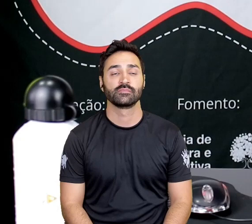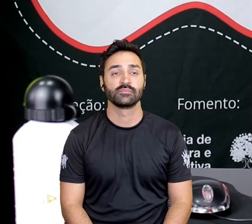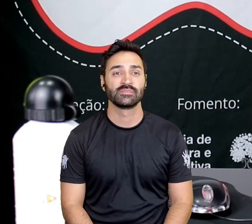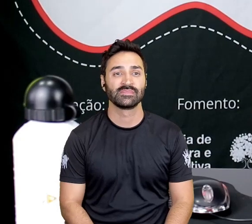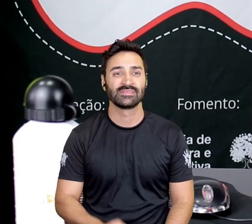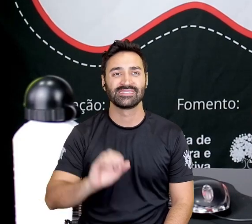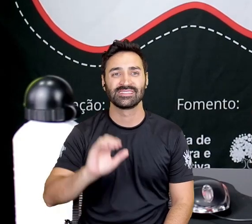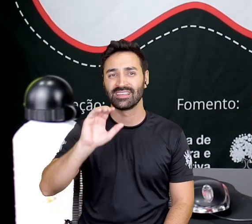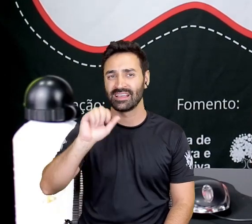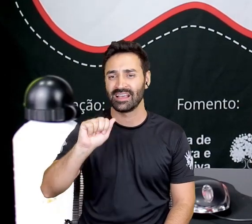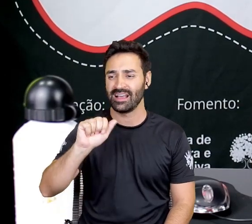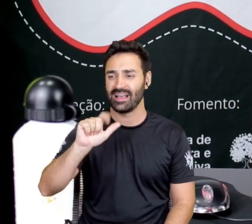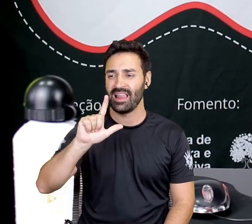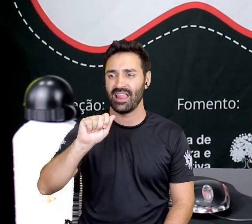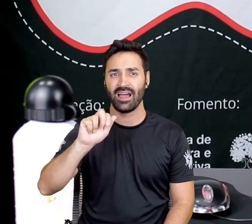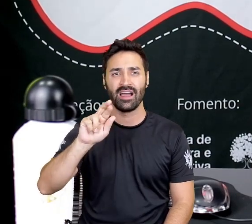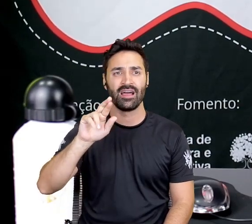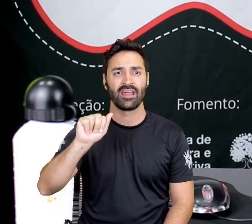Não, Cauara.